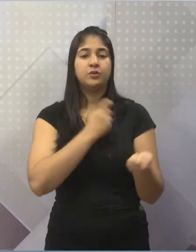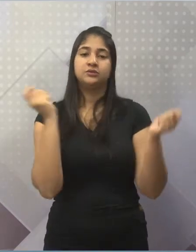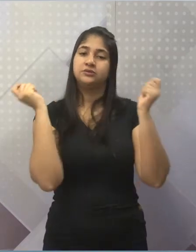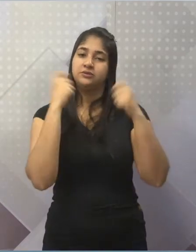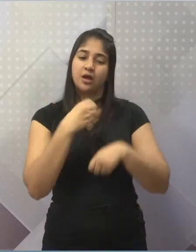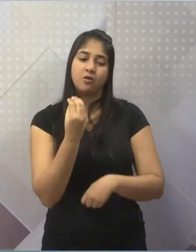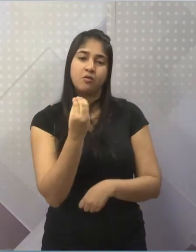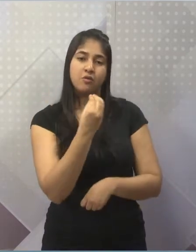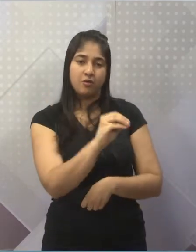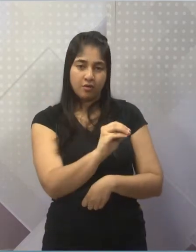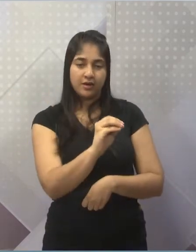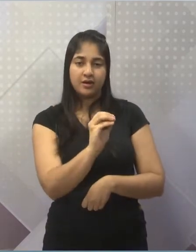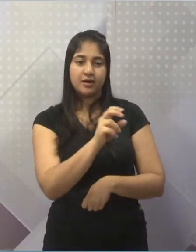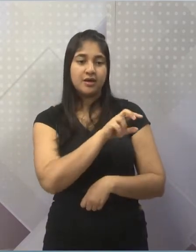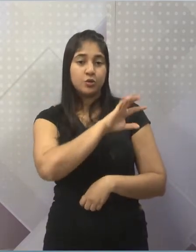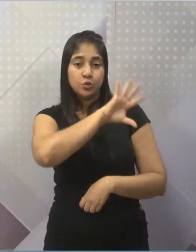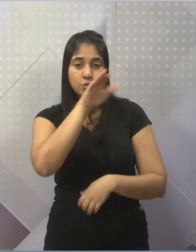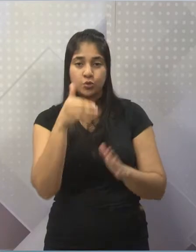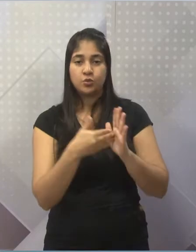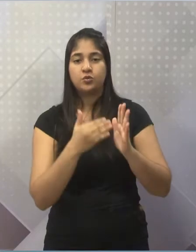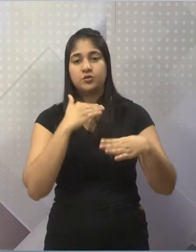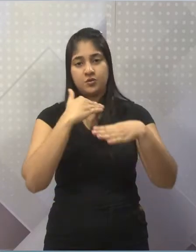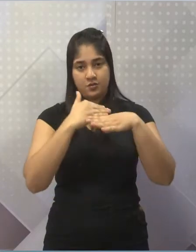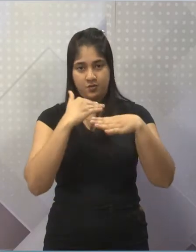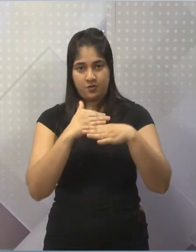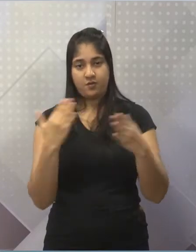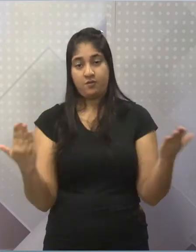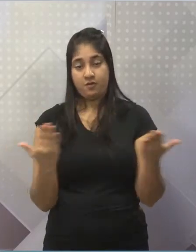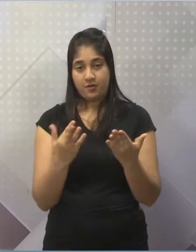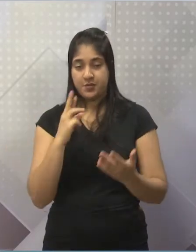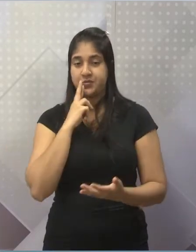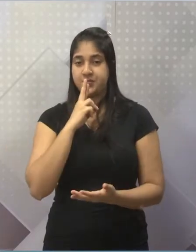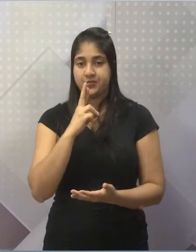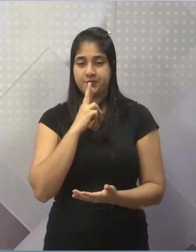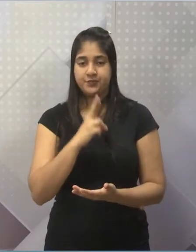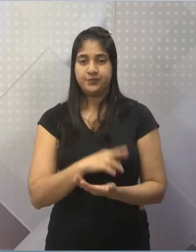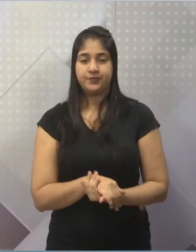proporcional? Vamos responder esse agora.